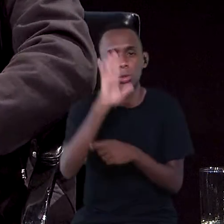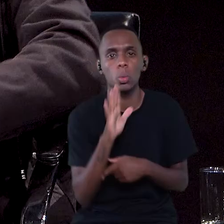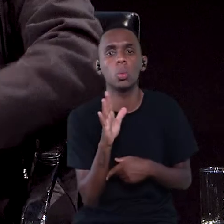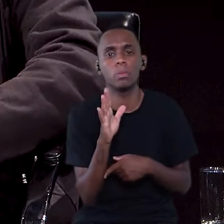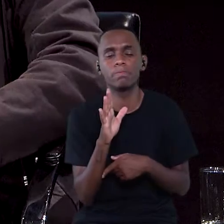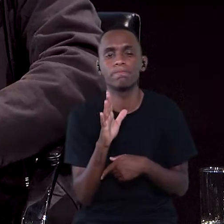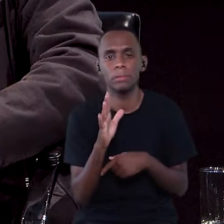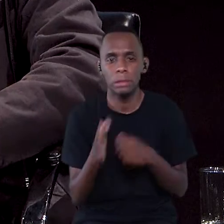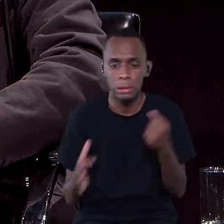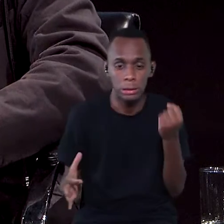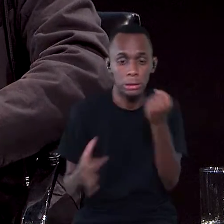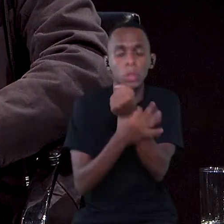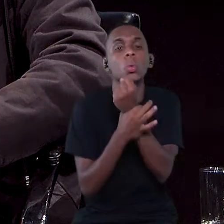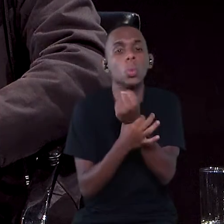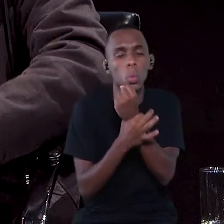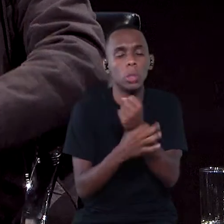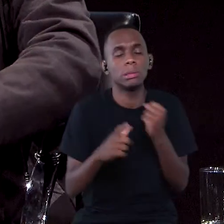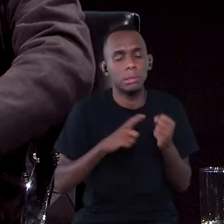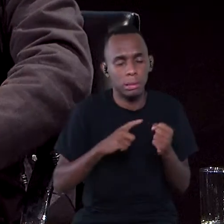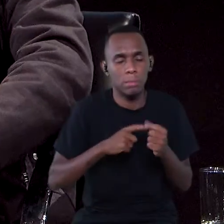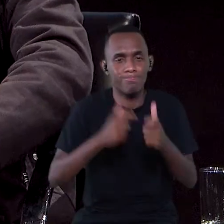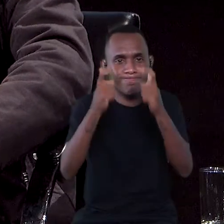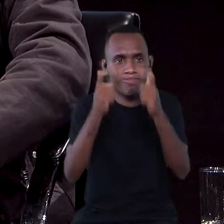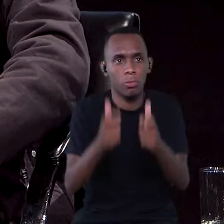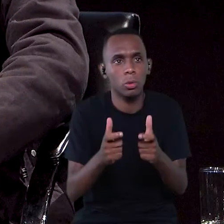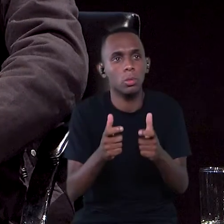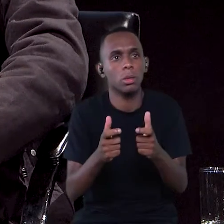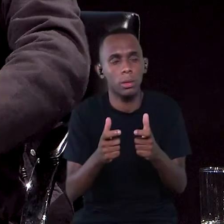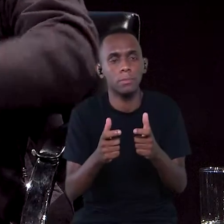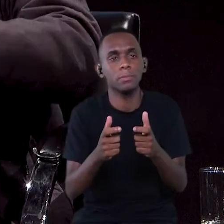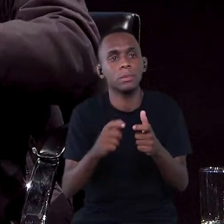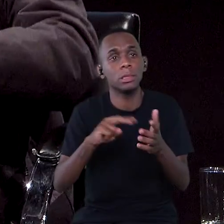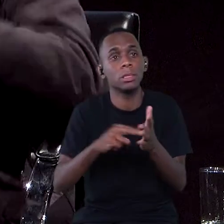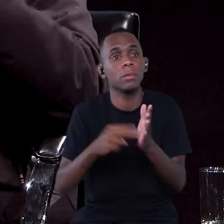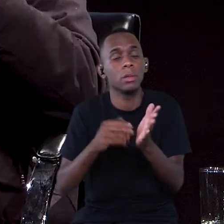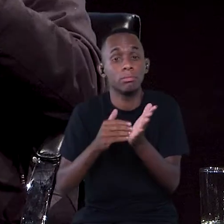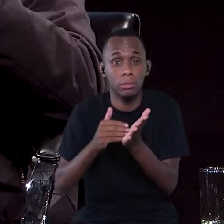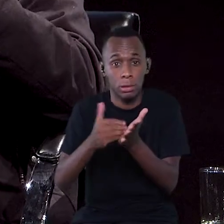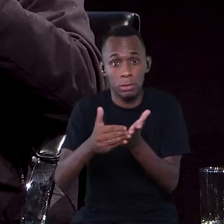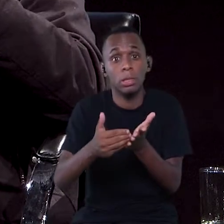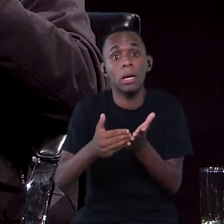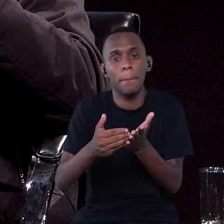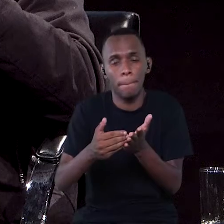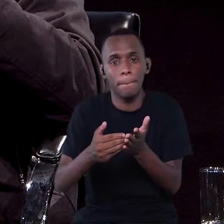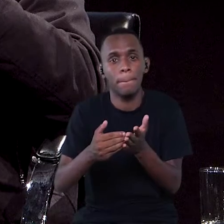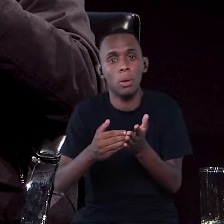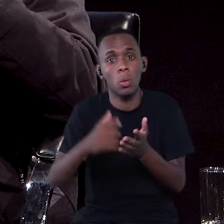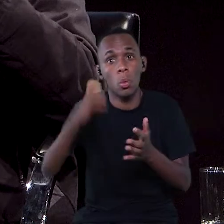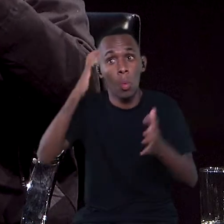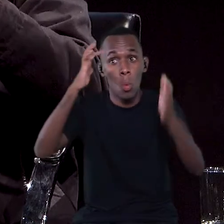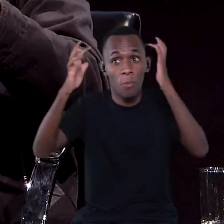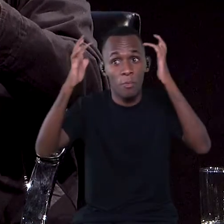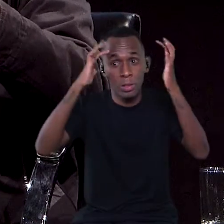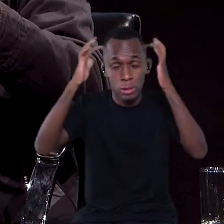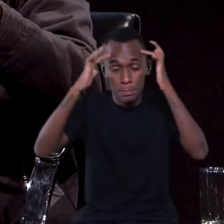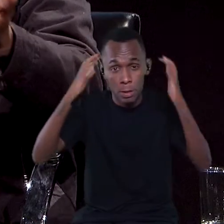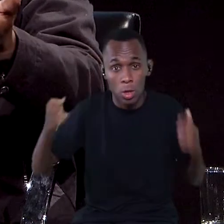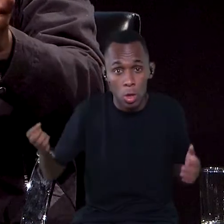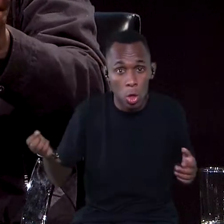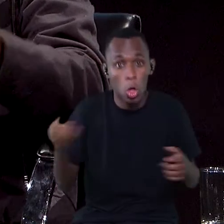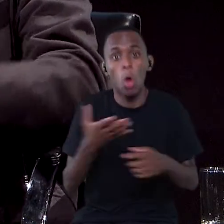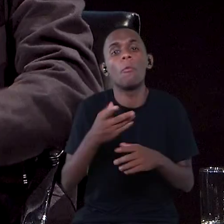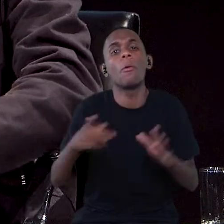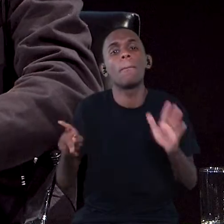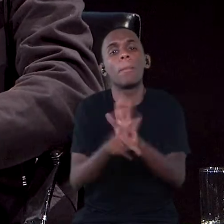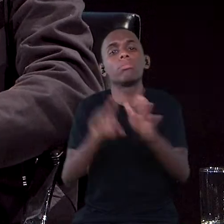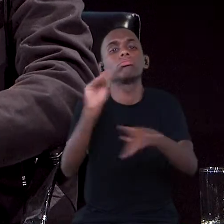originária segura no seu território, é a partir dali que vai surgir, na minha perspectiva, o pensamento mais vanguardista em termos de